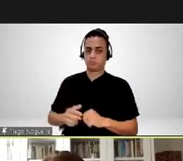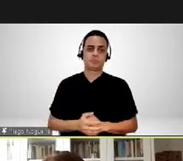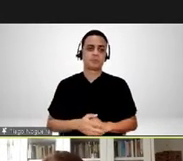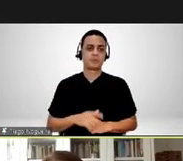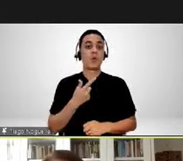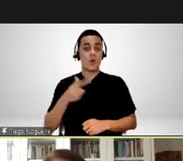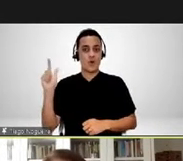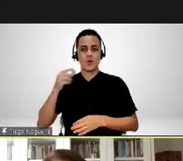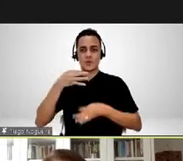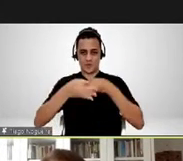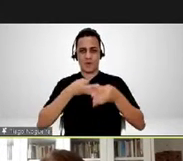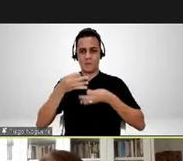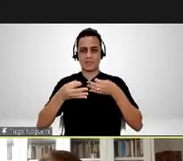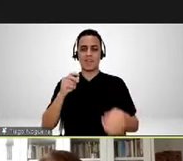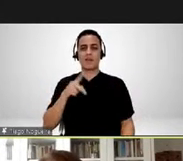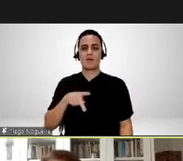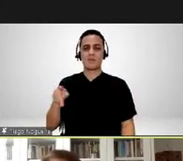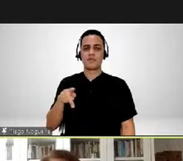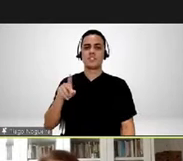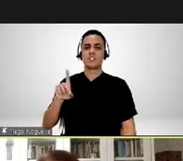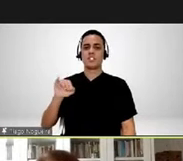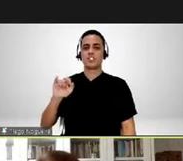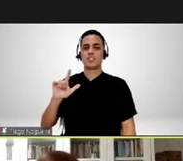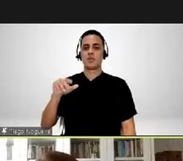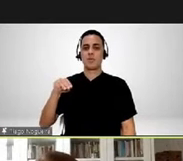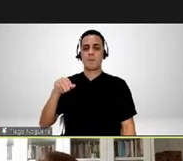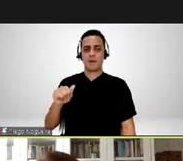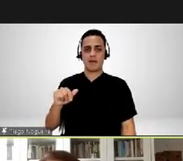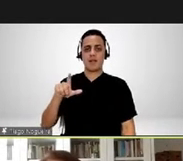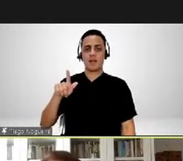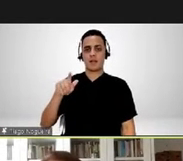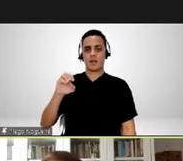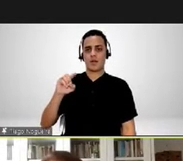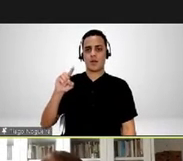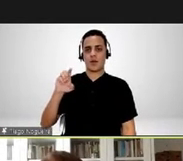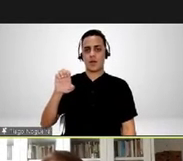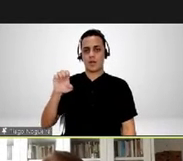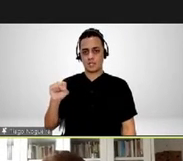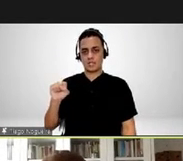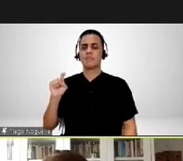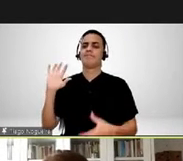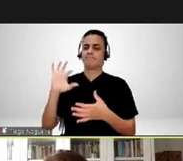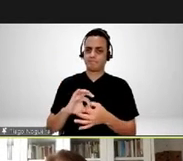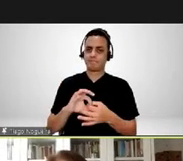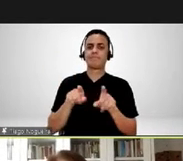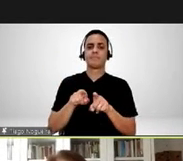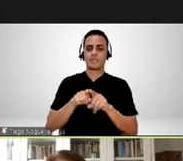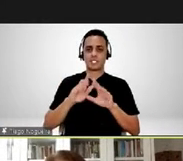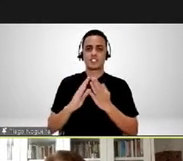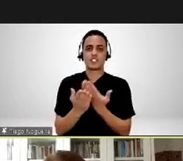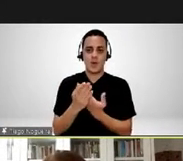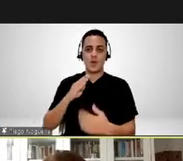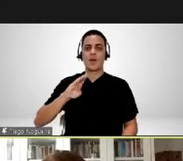nós vamos trazer é a professora Dilma Goss, também oriunda da Escola de Belas Artes.